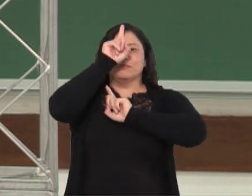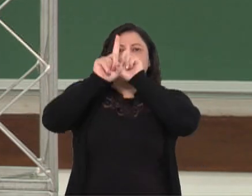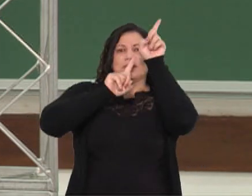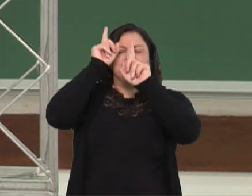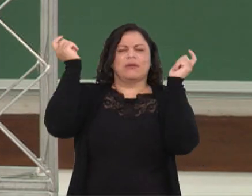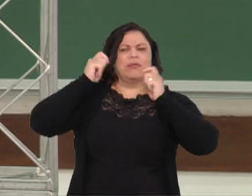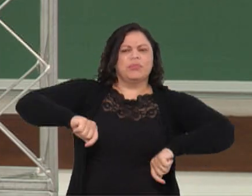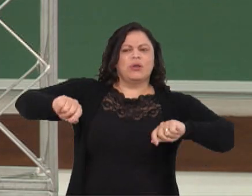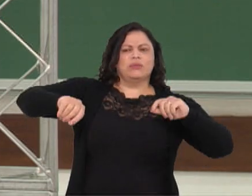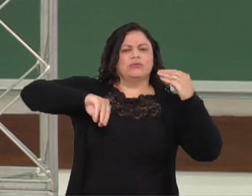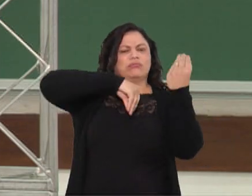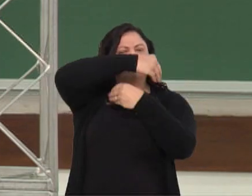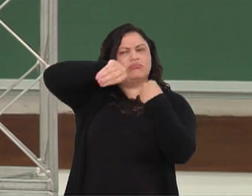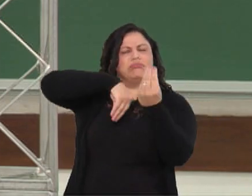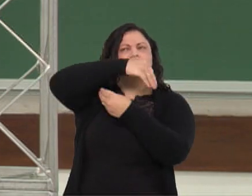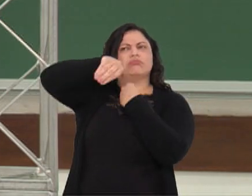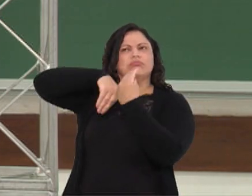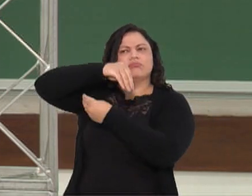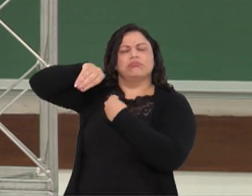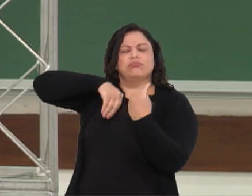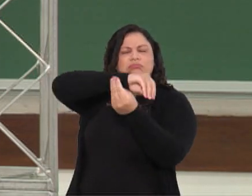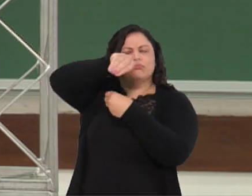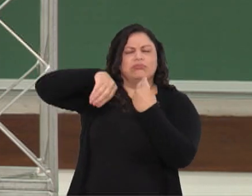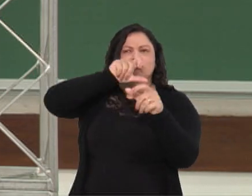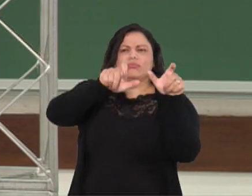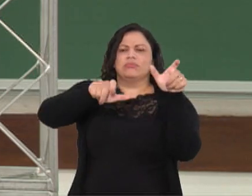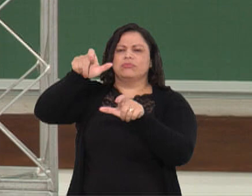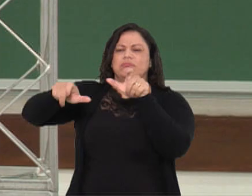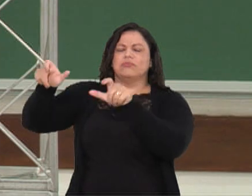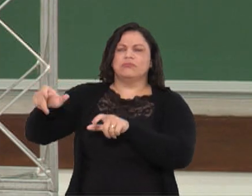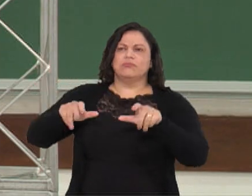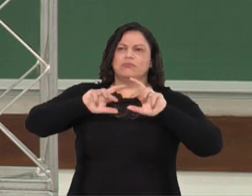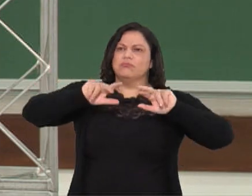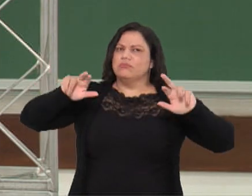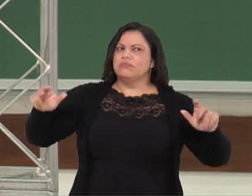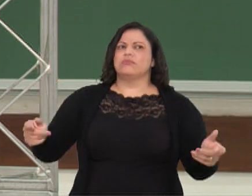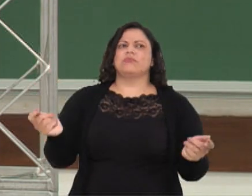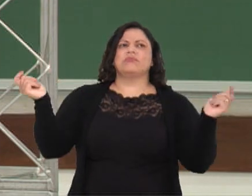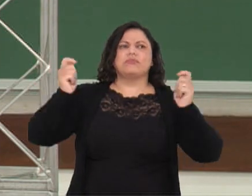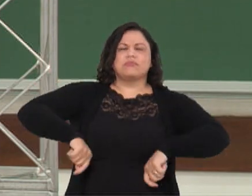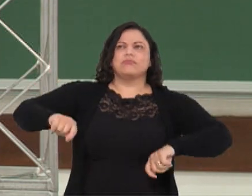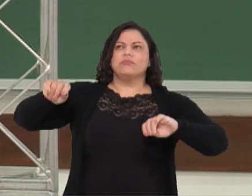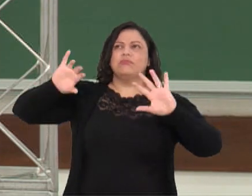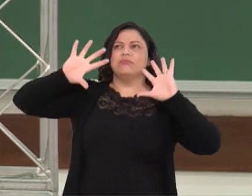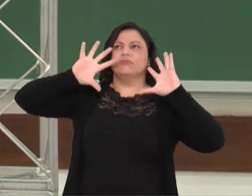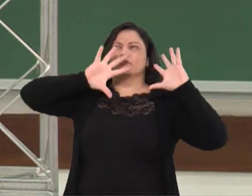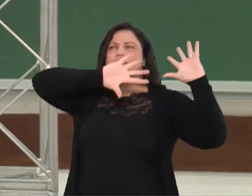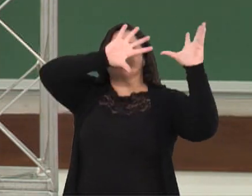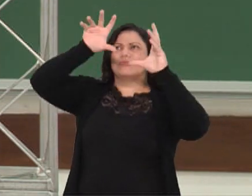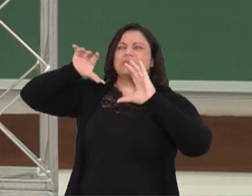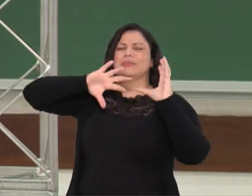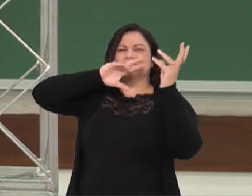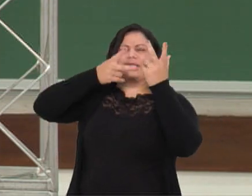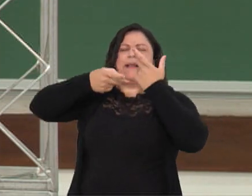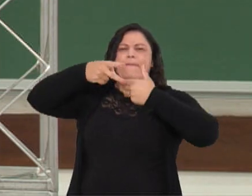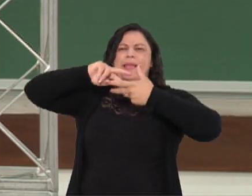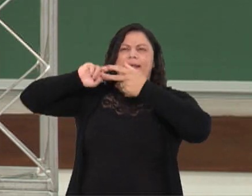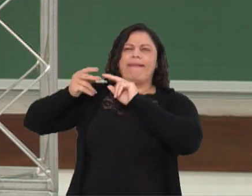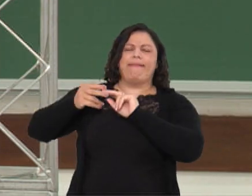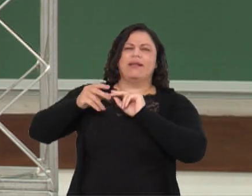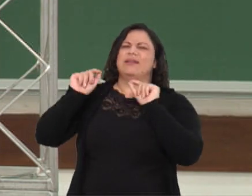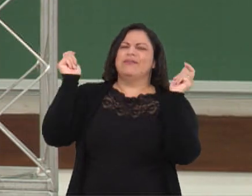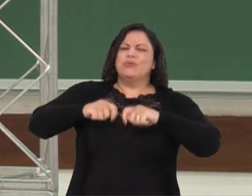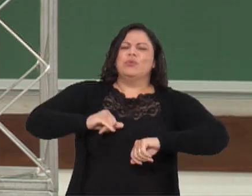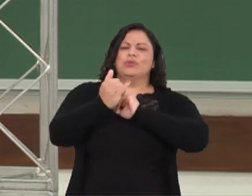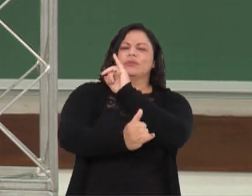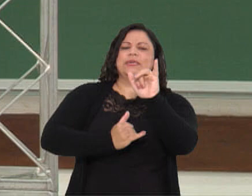se misturando, como as pessoas acabam trazendo da nuvem, né? A gente fala muito agora de internet na nuvem. Então